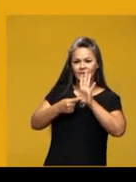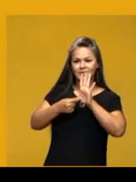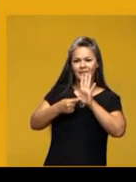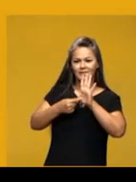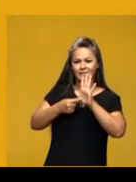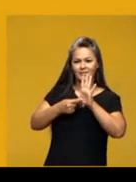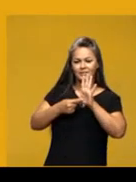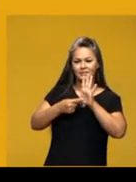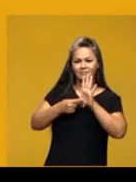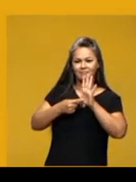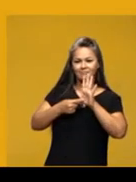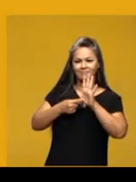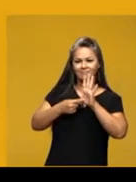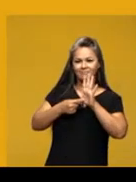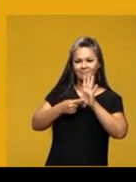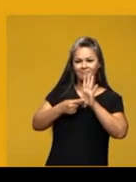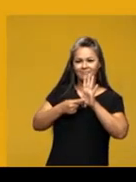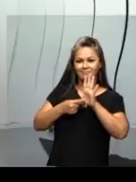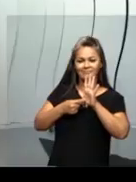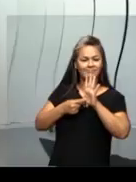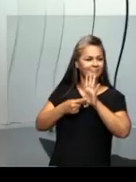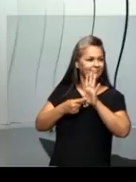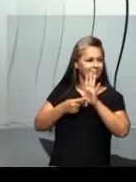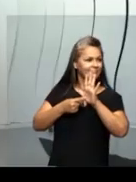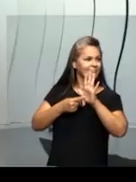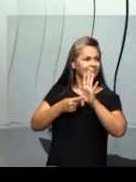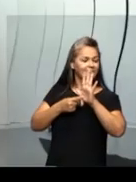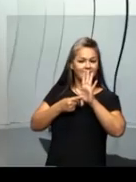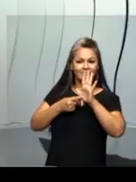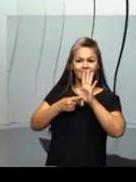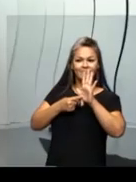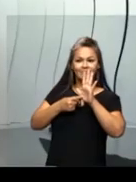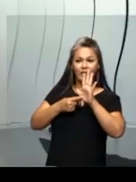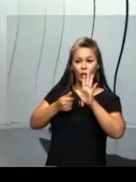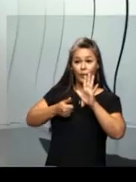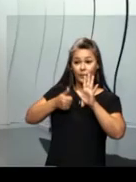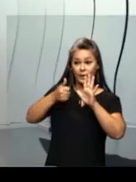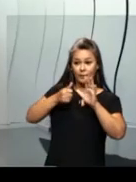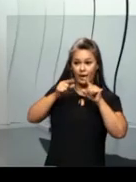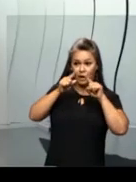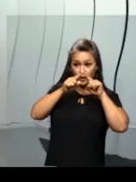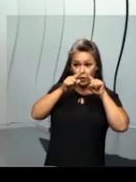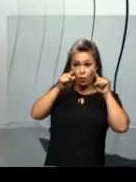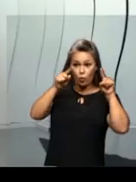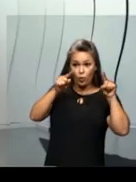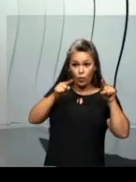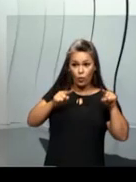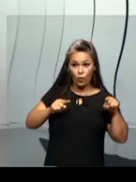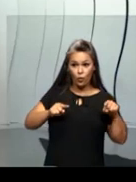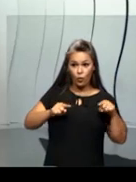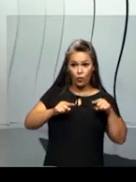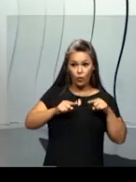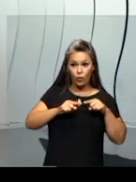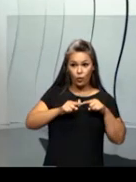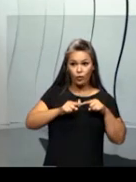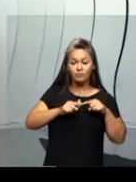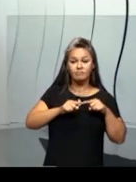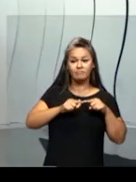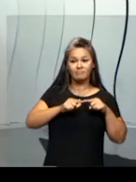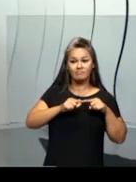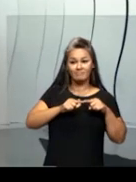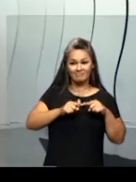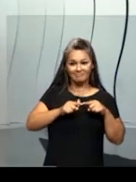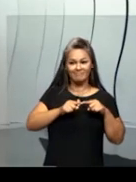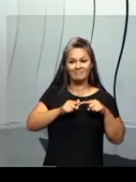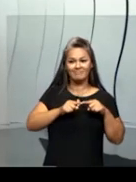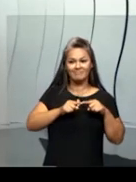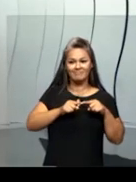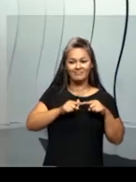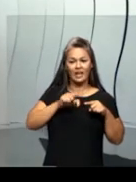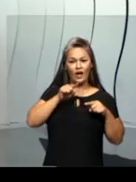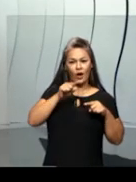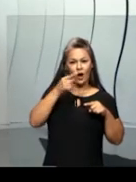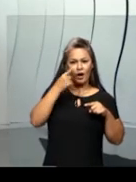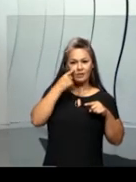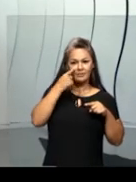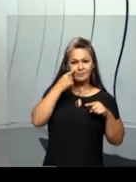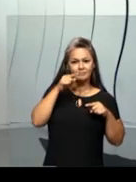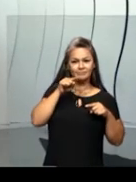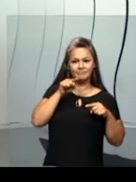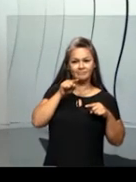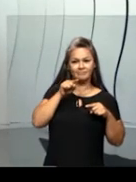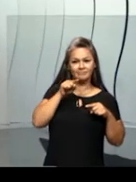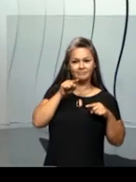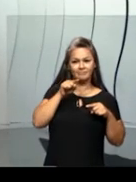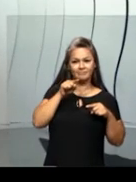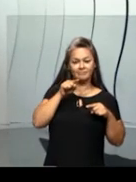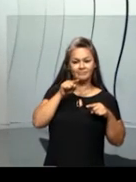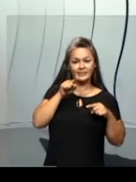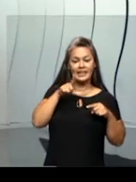vocês verem, né, que a Groenlândia, nesse primeiro mapa, ela está bem superior ao território brasileiro, né? Isso é uma distorção, porque